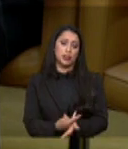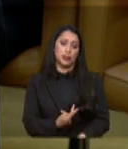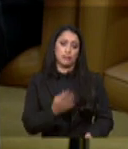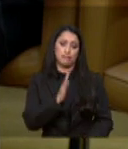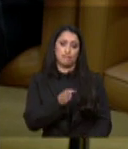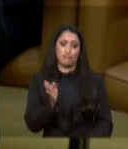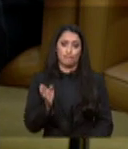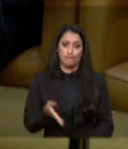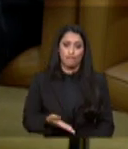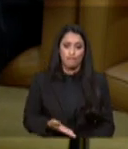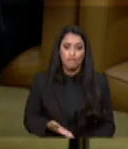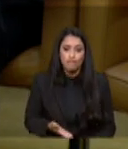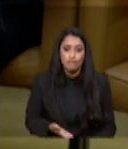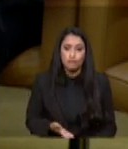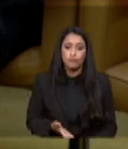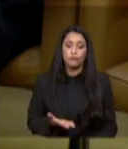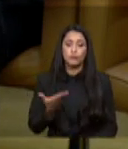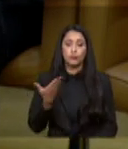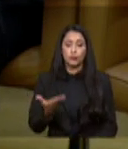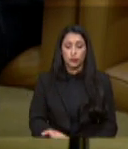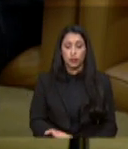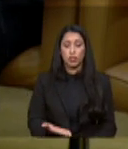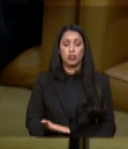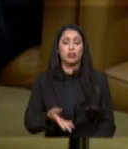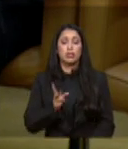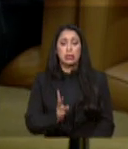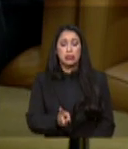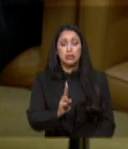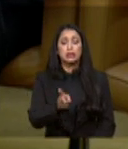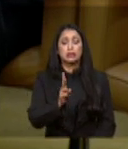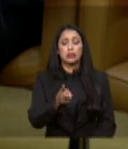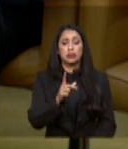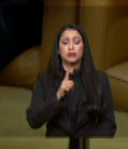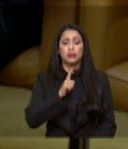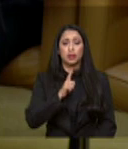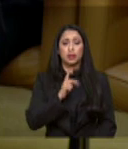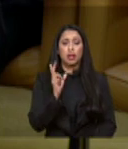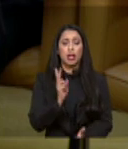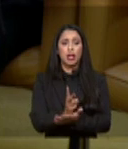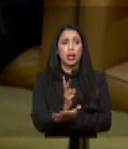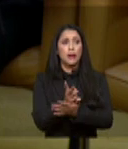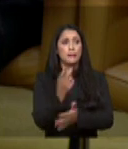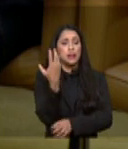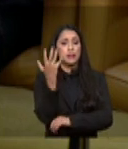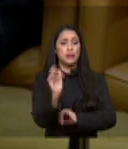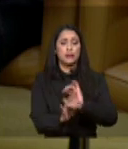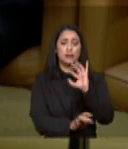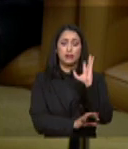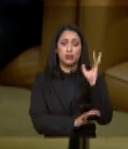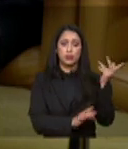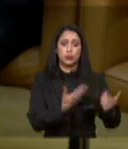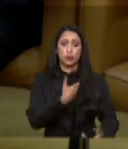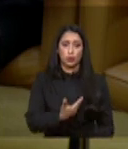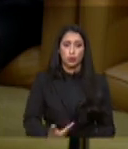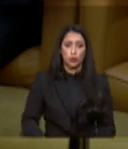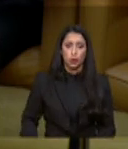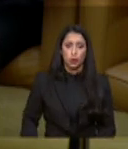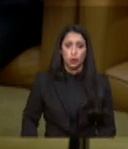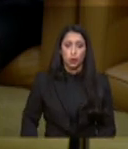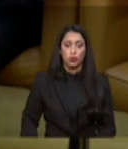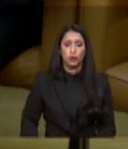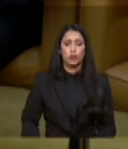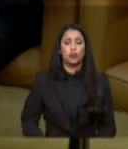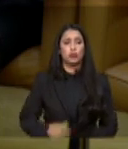Deve ser sempre o resultado pretendido por quem quer a preservação ambiental, pelo Estado brasileiro, o